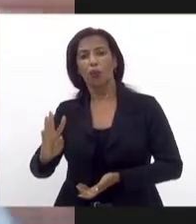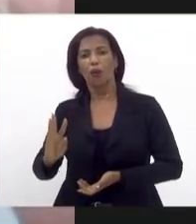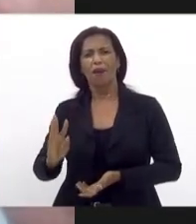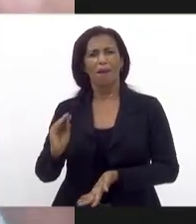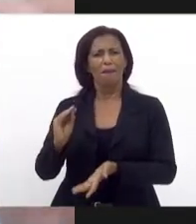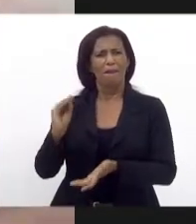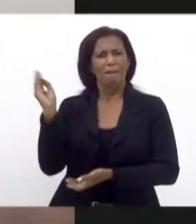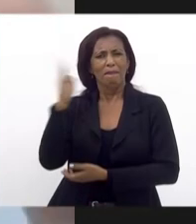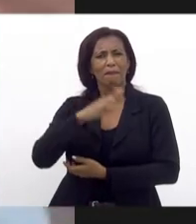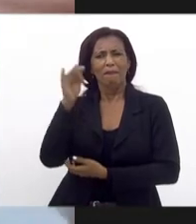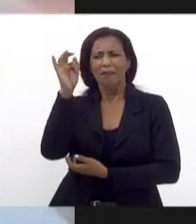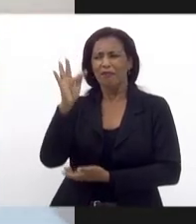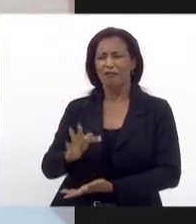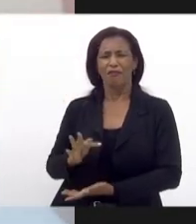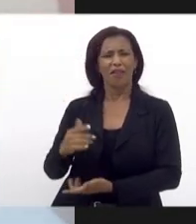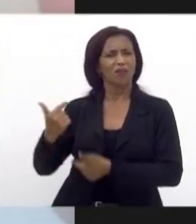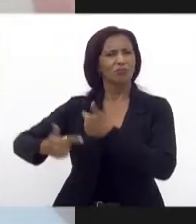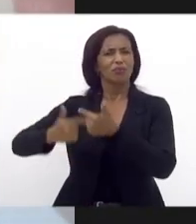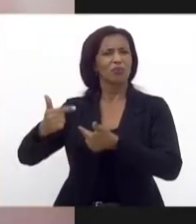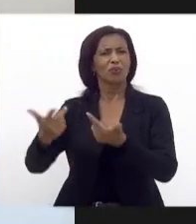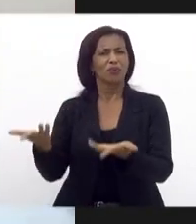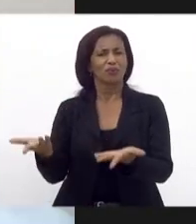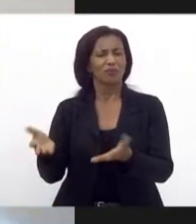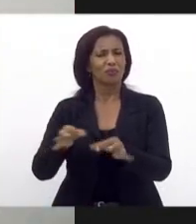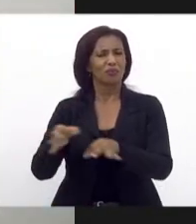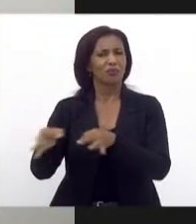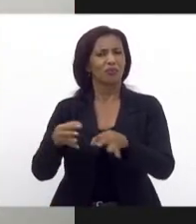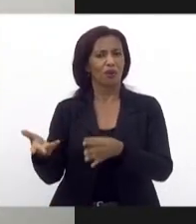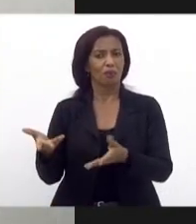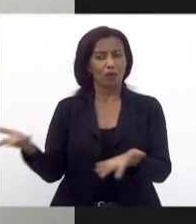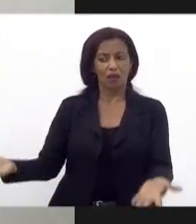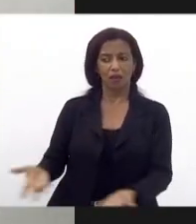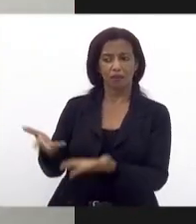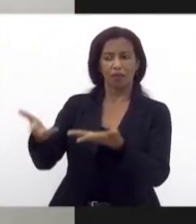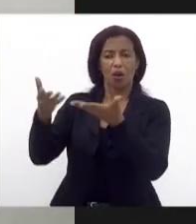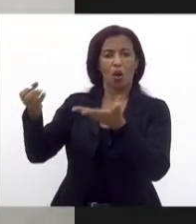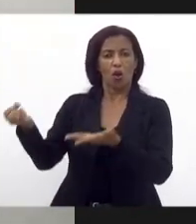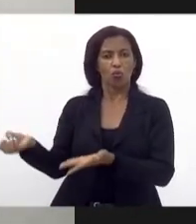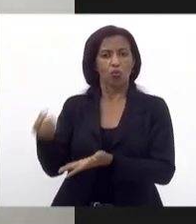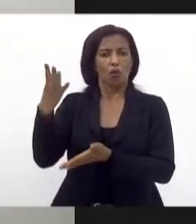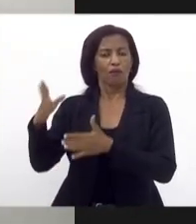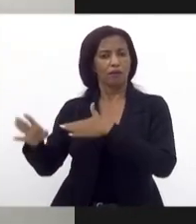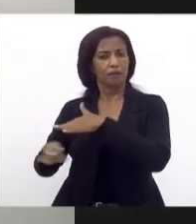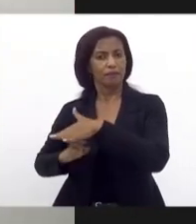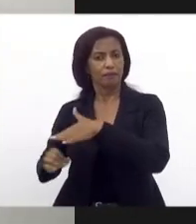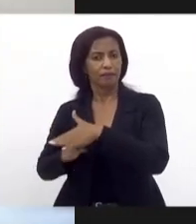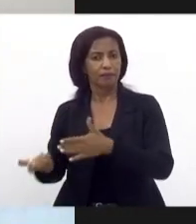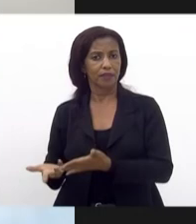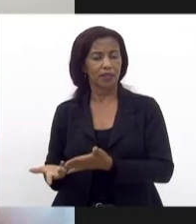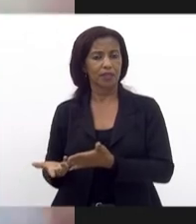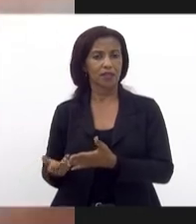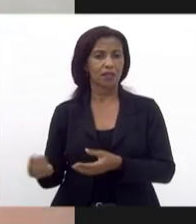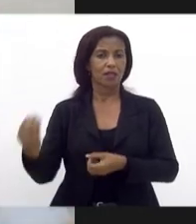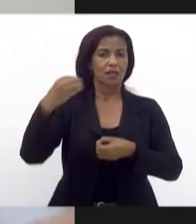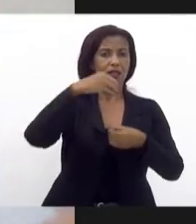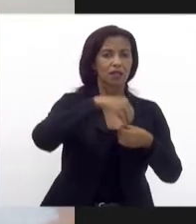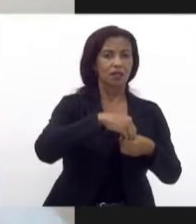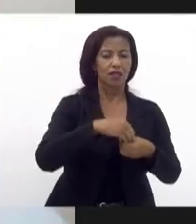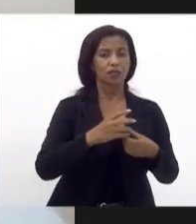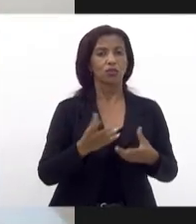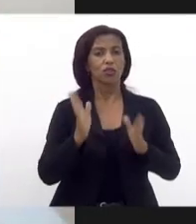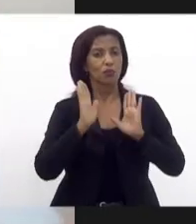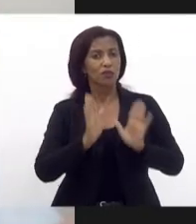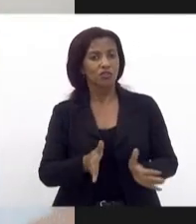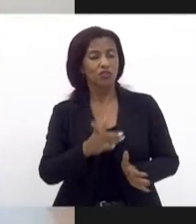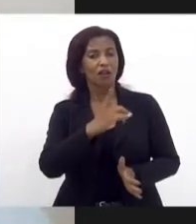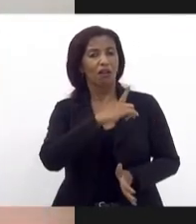má-fé. Não há outra maneira. Querem privilegiar uma nova concessão em detrimento de uma concessão